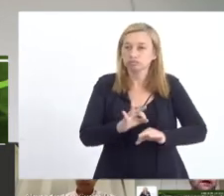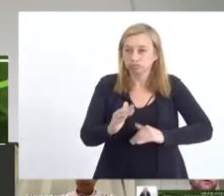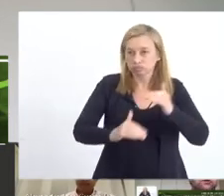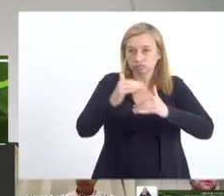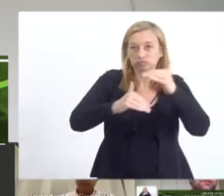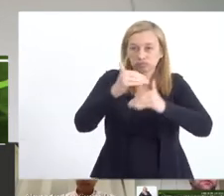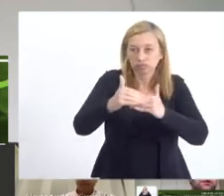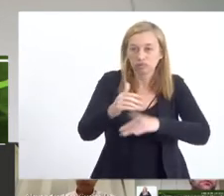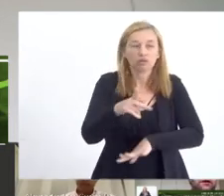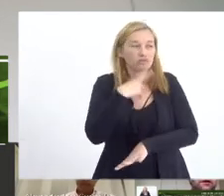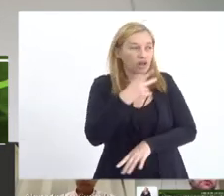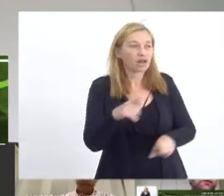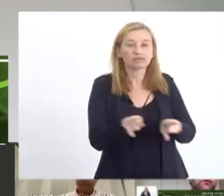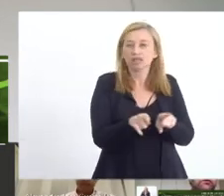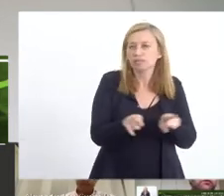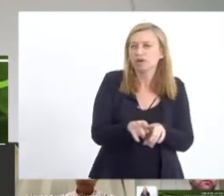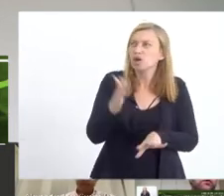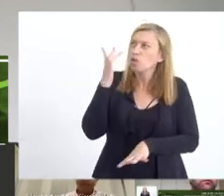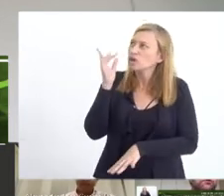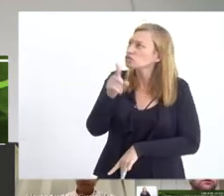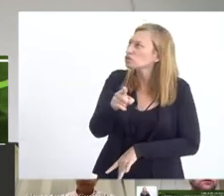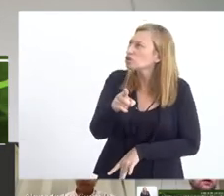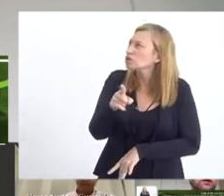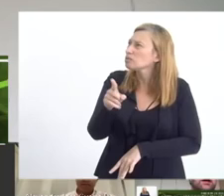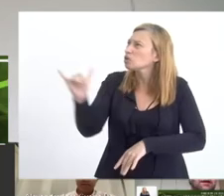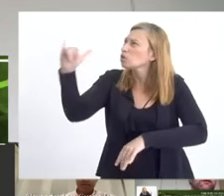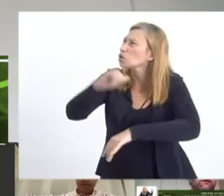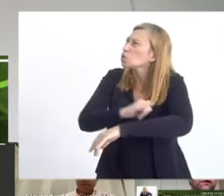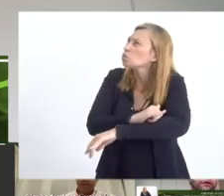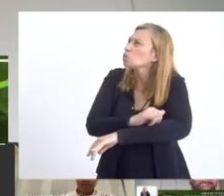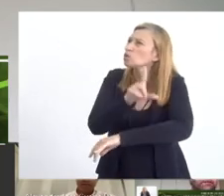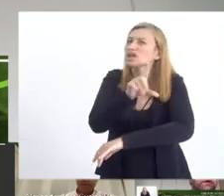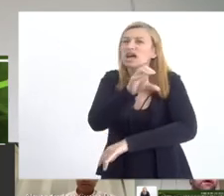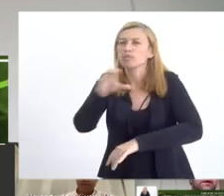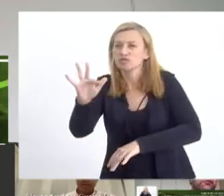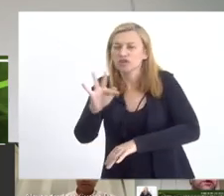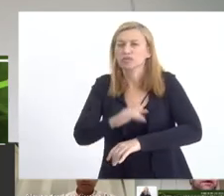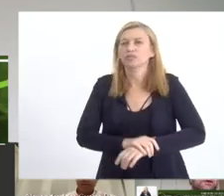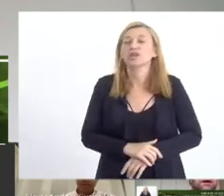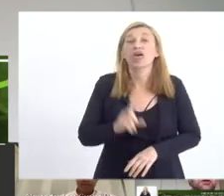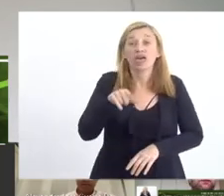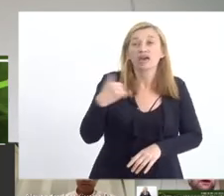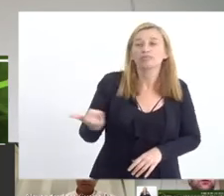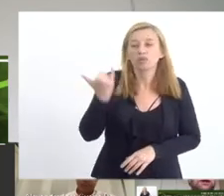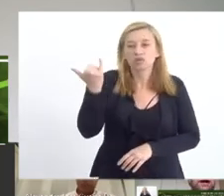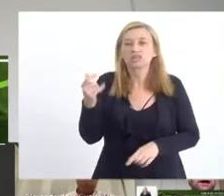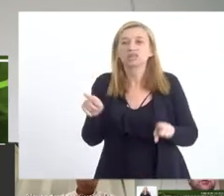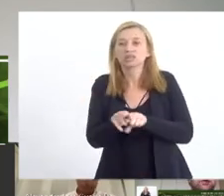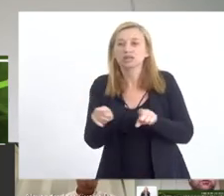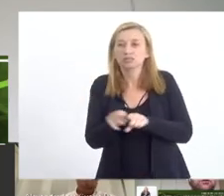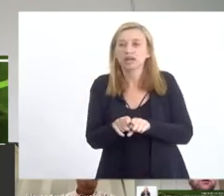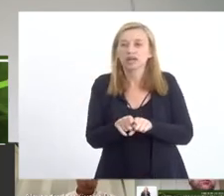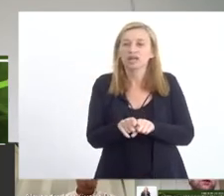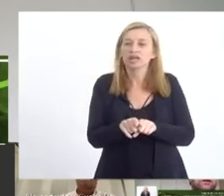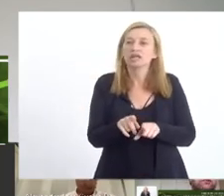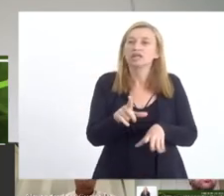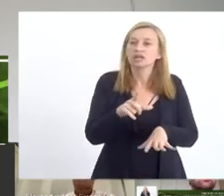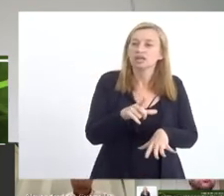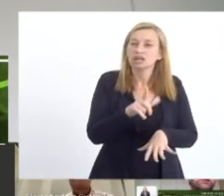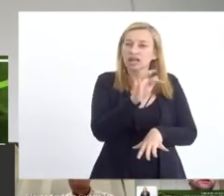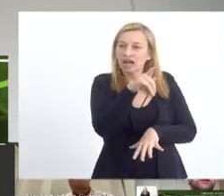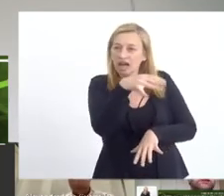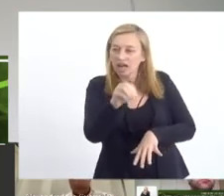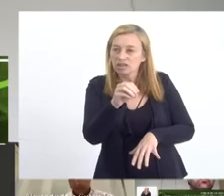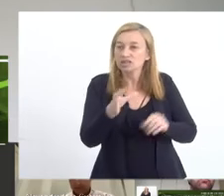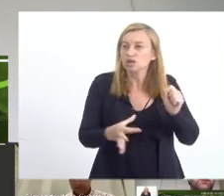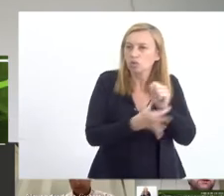Foi colocado isso também, se não me engano, pelo aeroporto de Cabo Frio. É importante, sim, a gente enfrentar os gargalos, tanto de segurança quanto